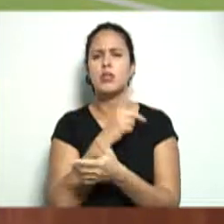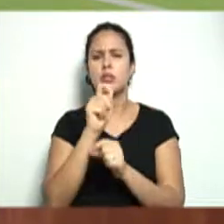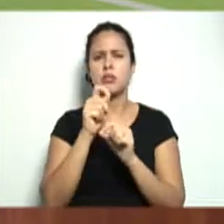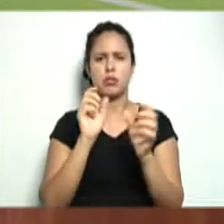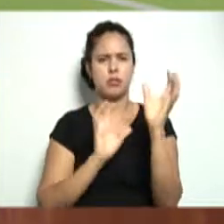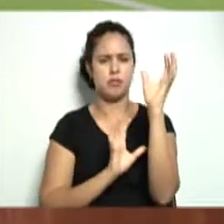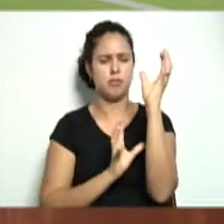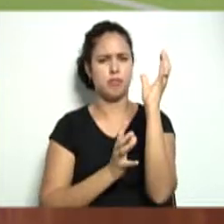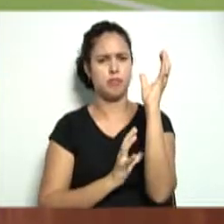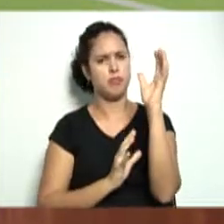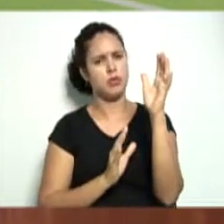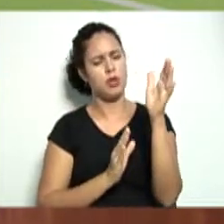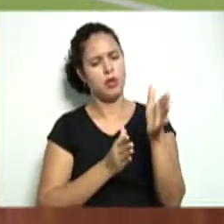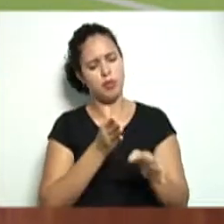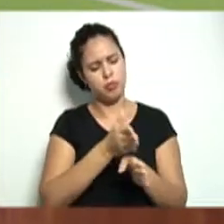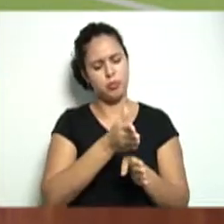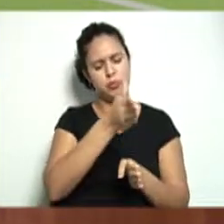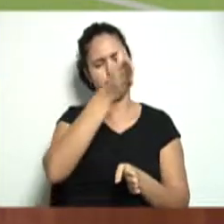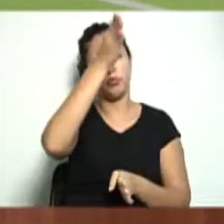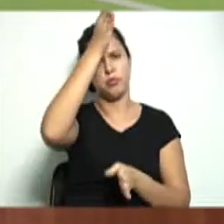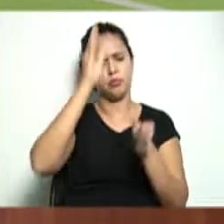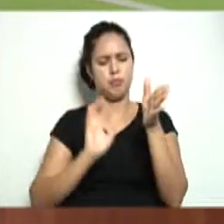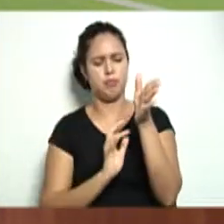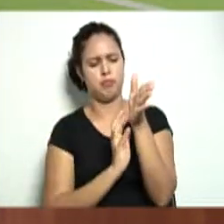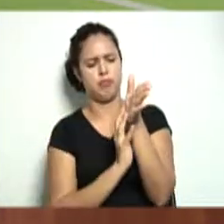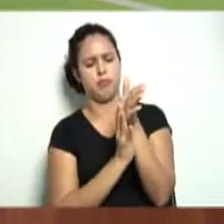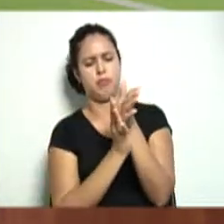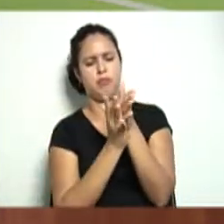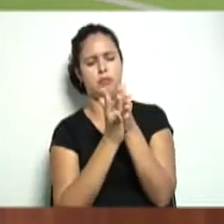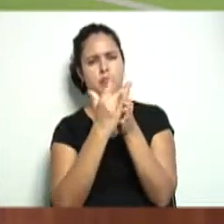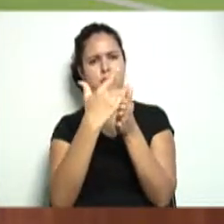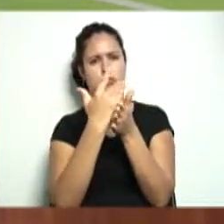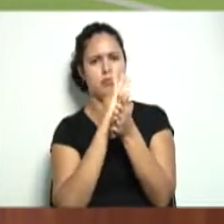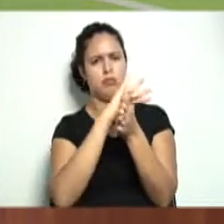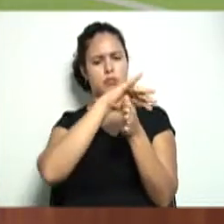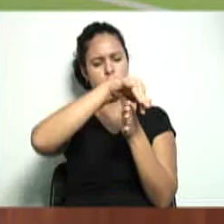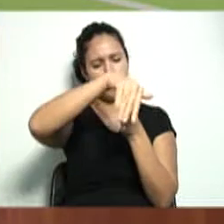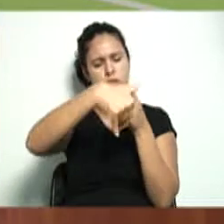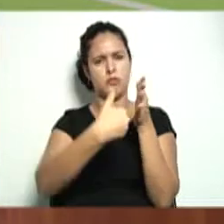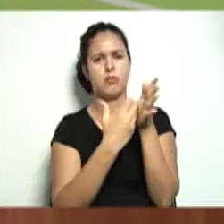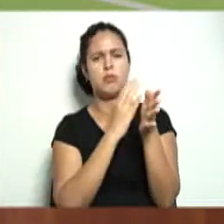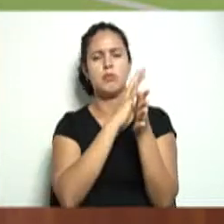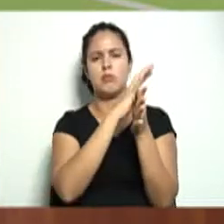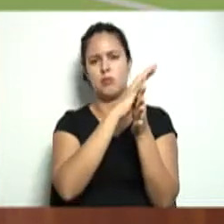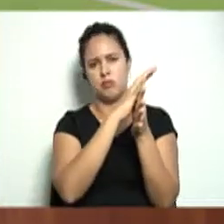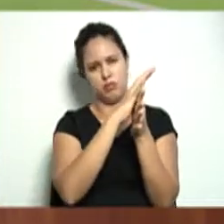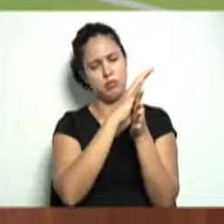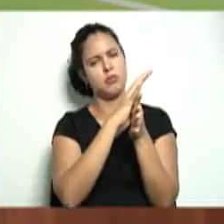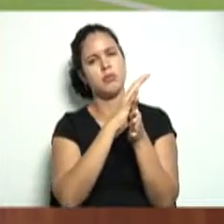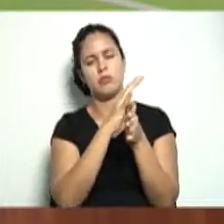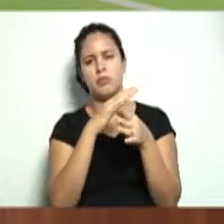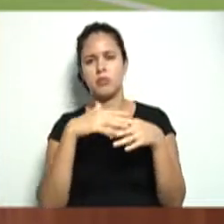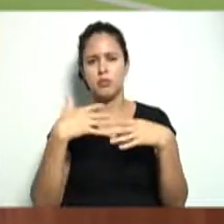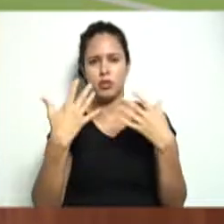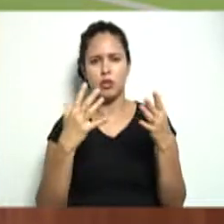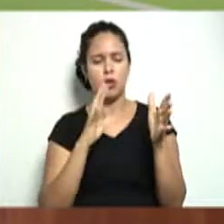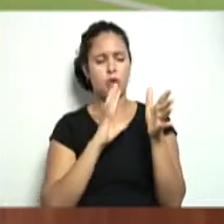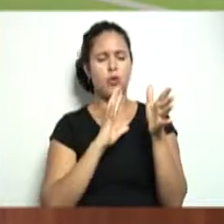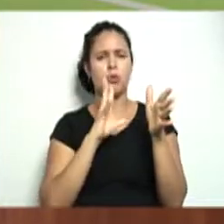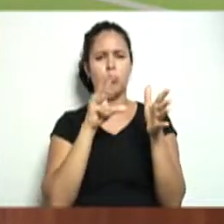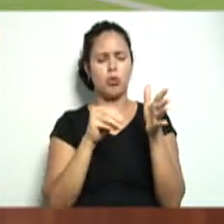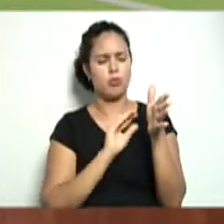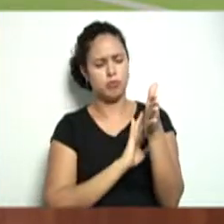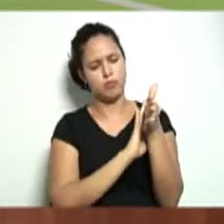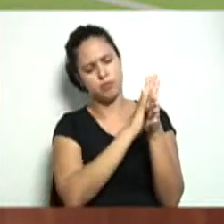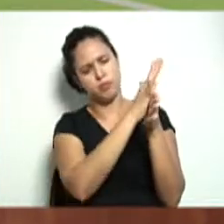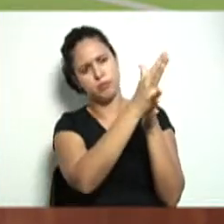agarra ao muro e vai subindo no muro. Aí, ao dominar todo o muro, você